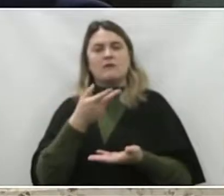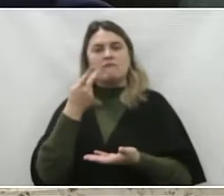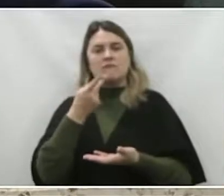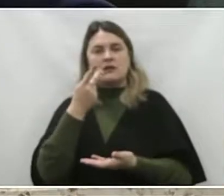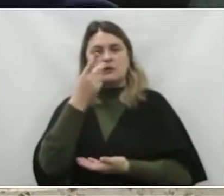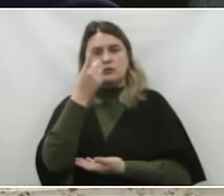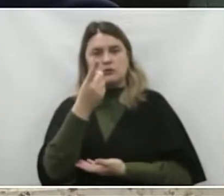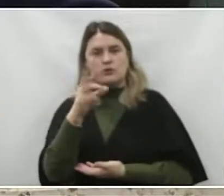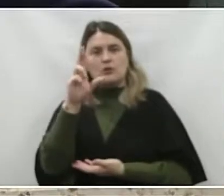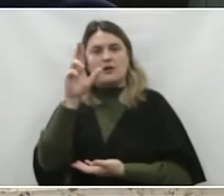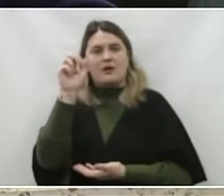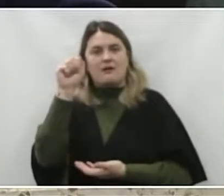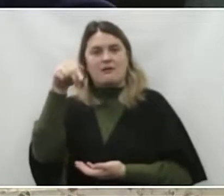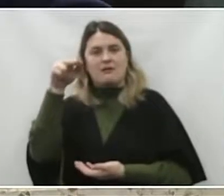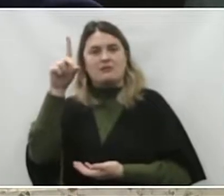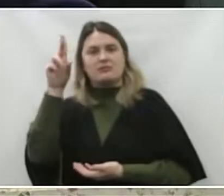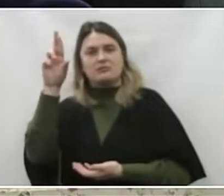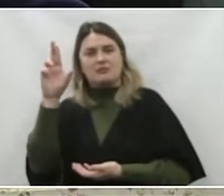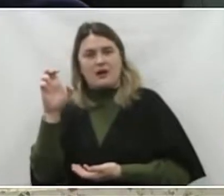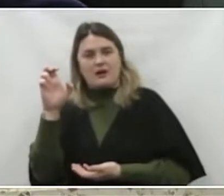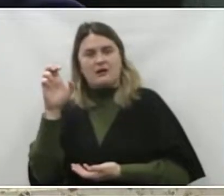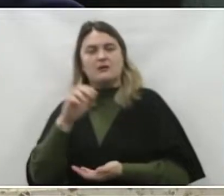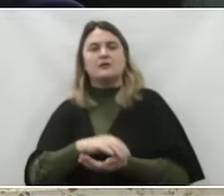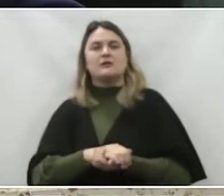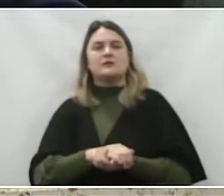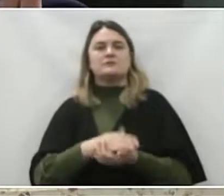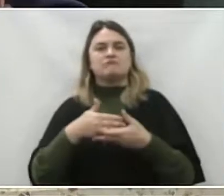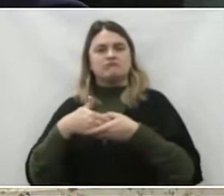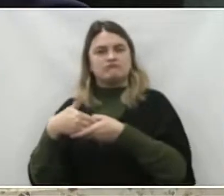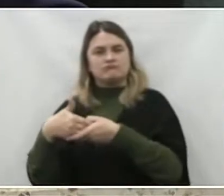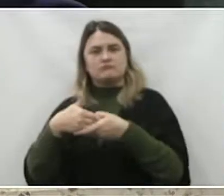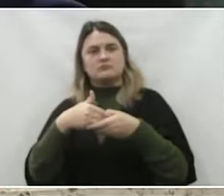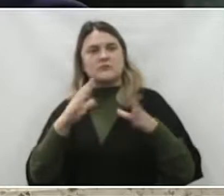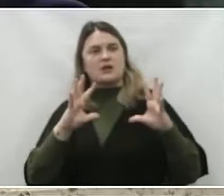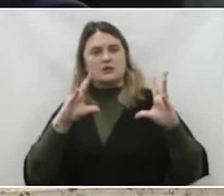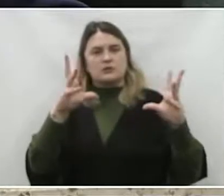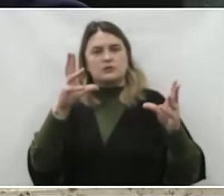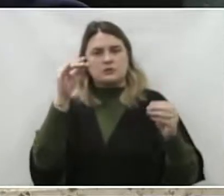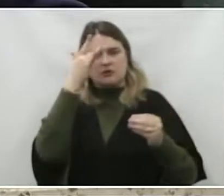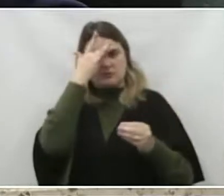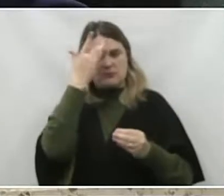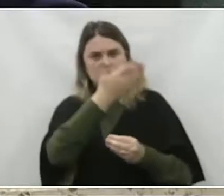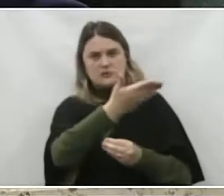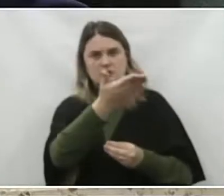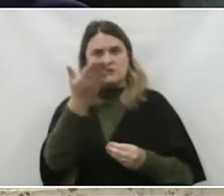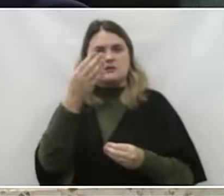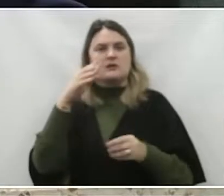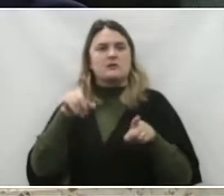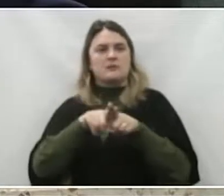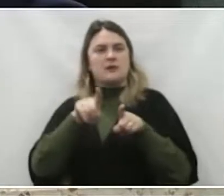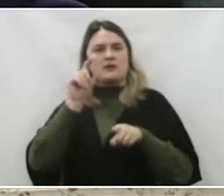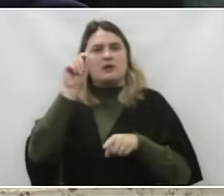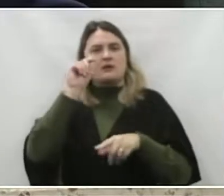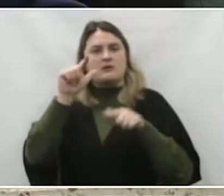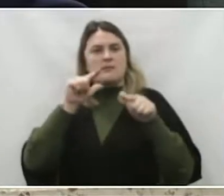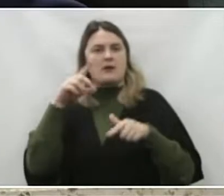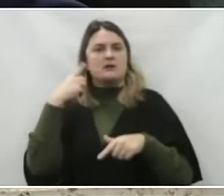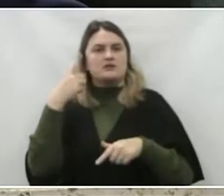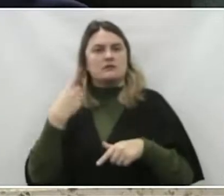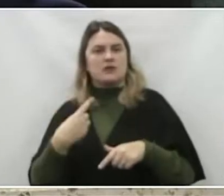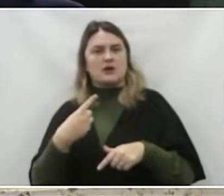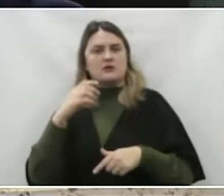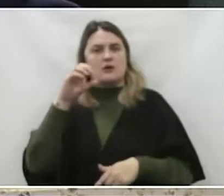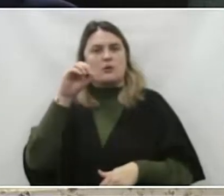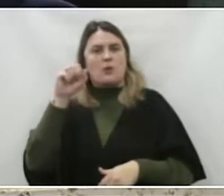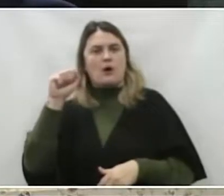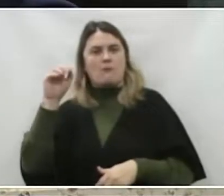saudaram Doutor André Alex saudando sua pessoa alto a todos os advogados e advogadas de